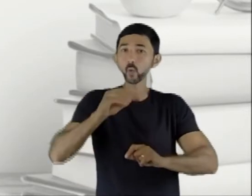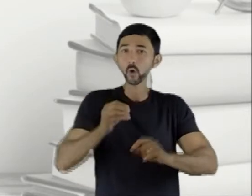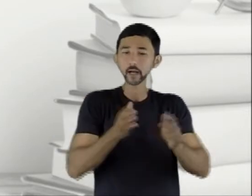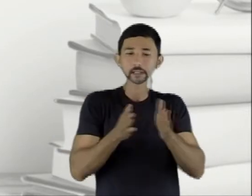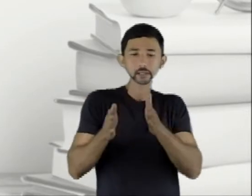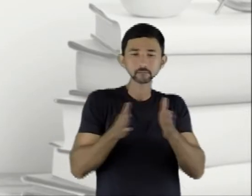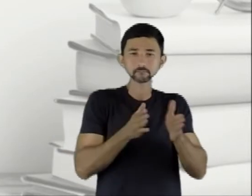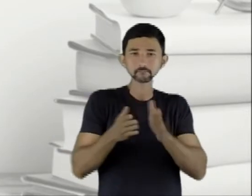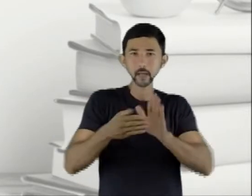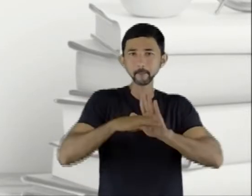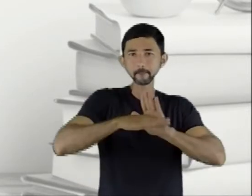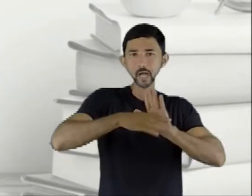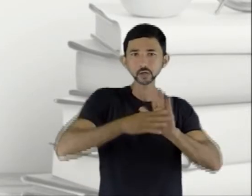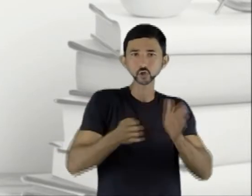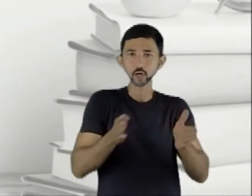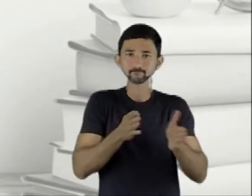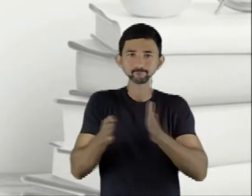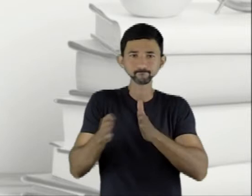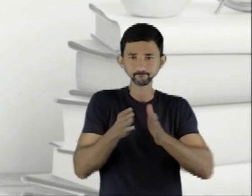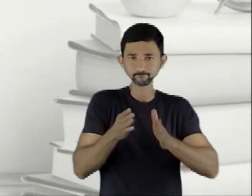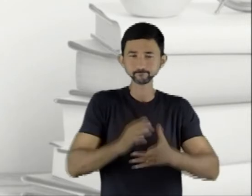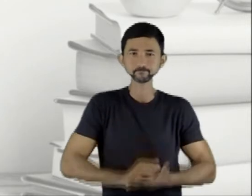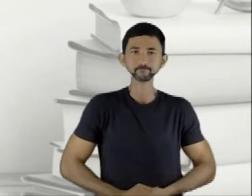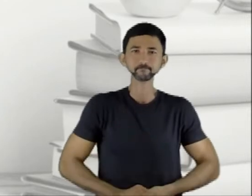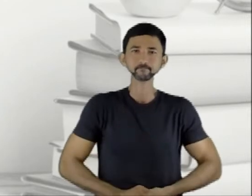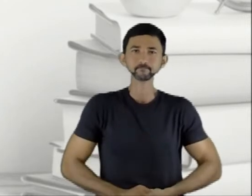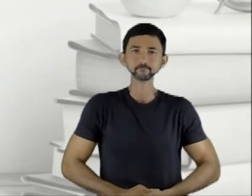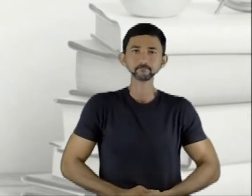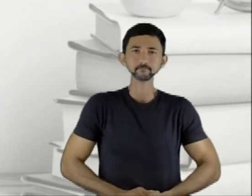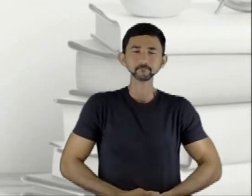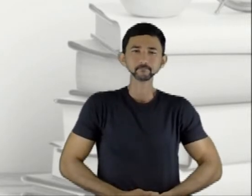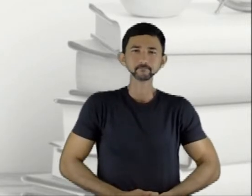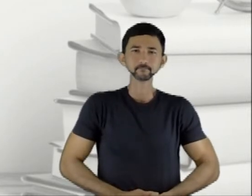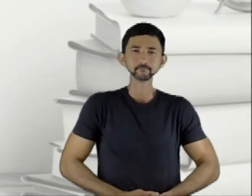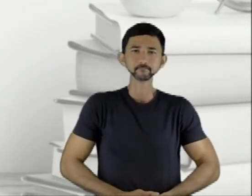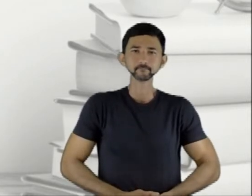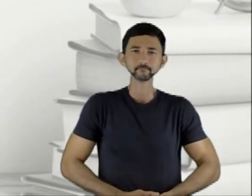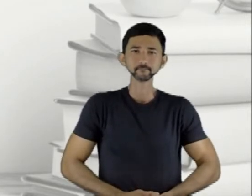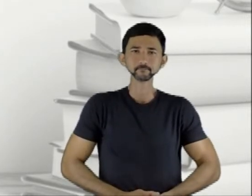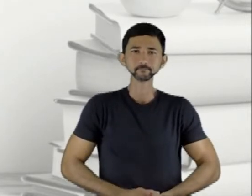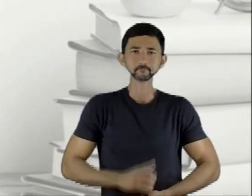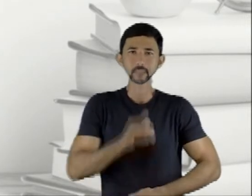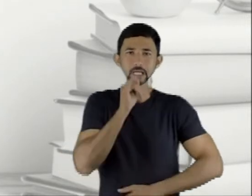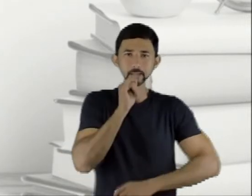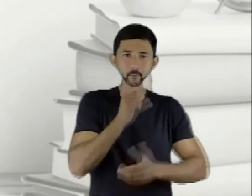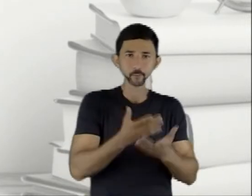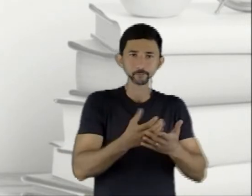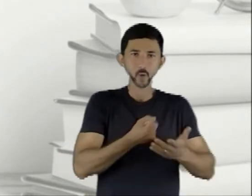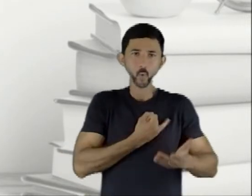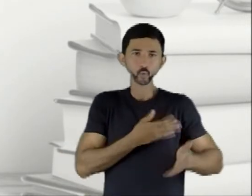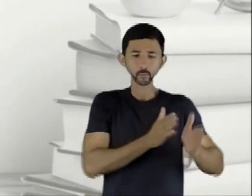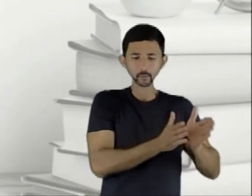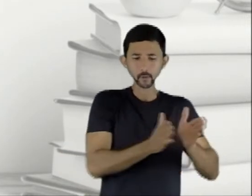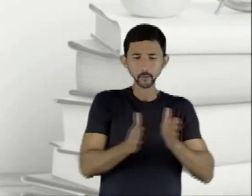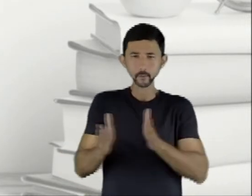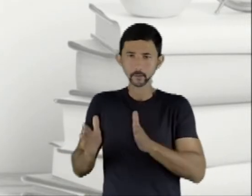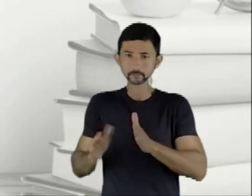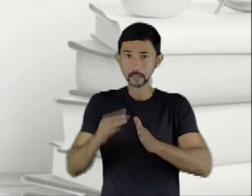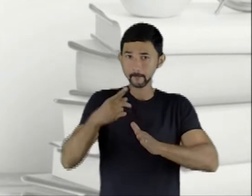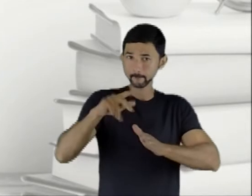é a mediana dessa série de dados. Agora, se uma série de dados possui uma quantidade